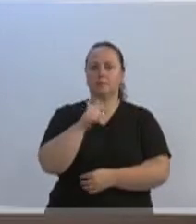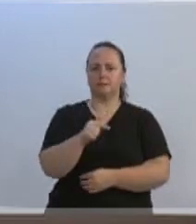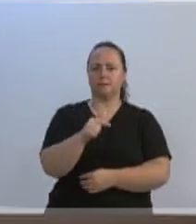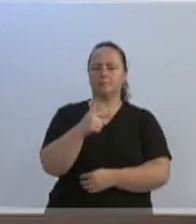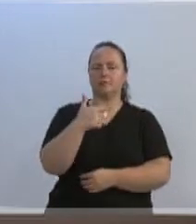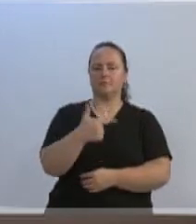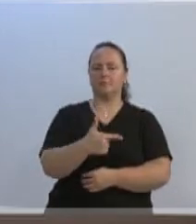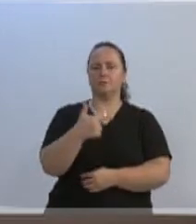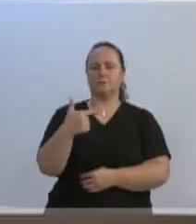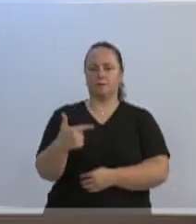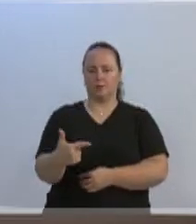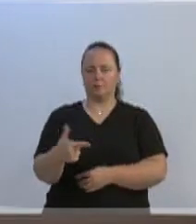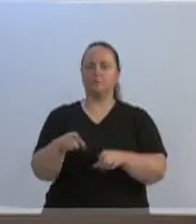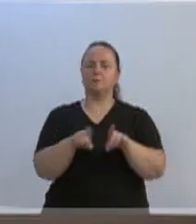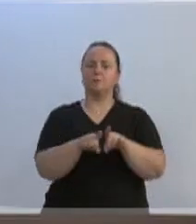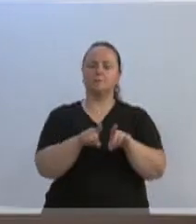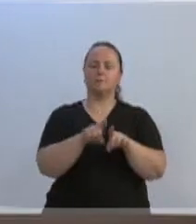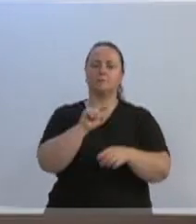1722e